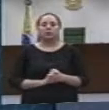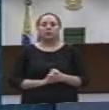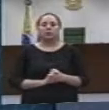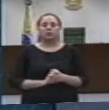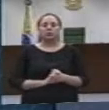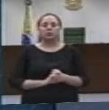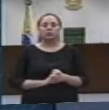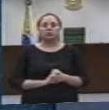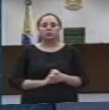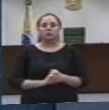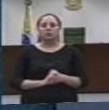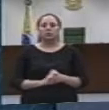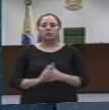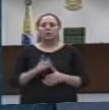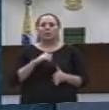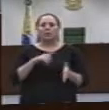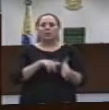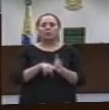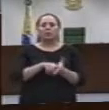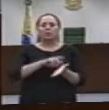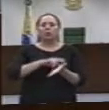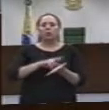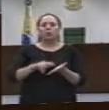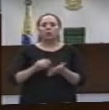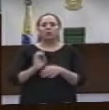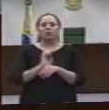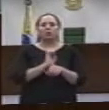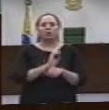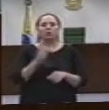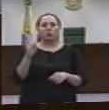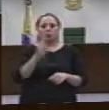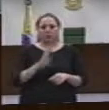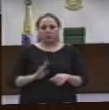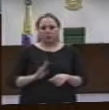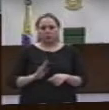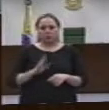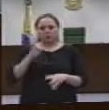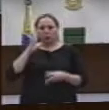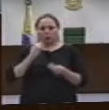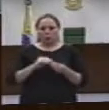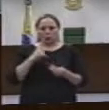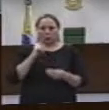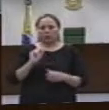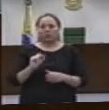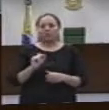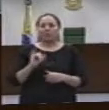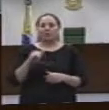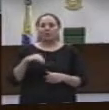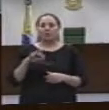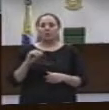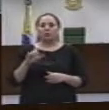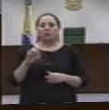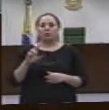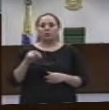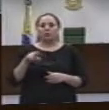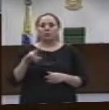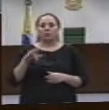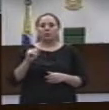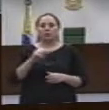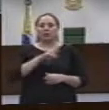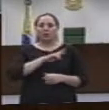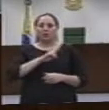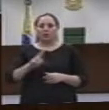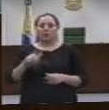bons estados brasileiros ensino religioso chegou à conclusão que a intolerância religiosa se dá sobretudo